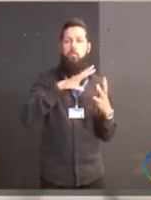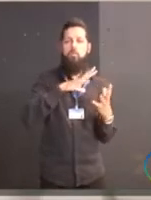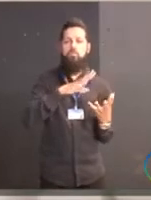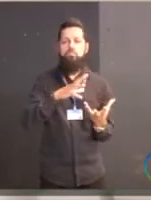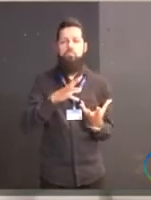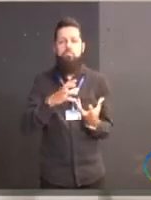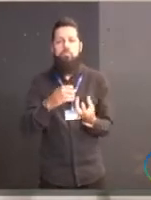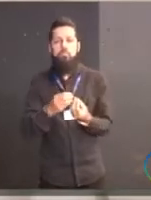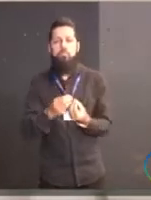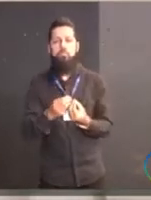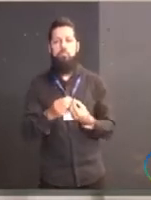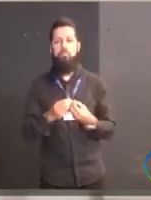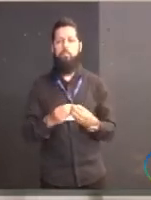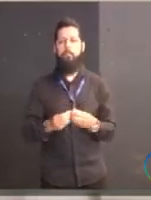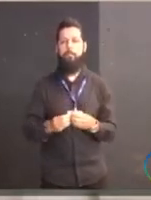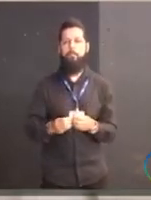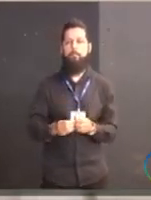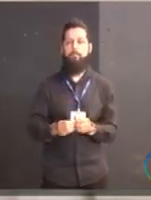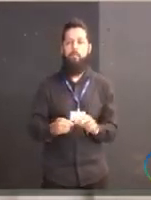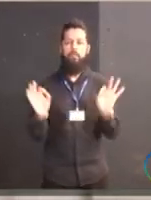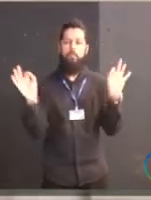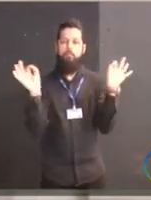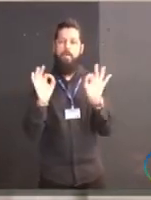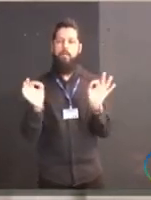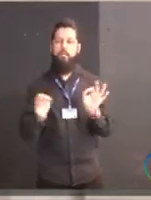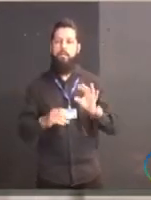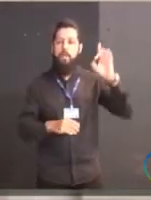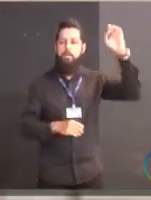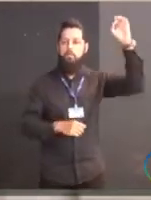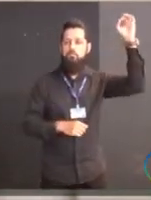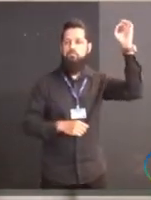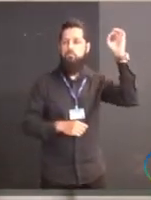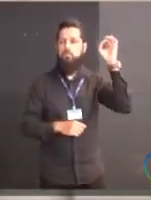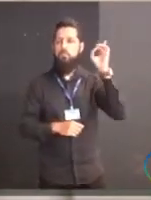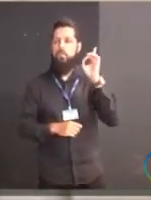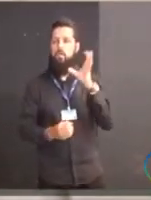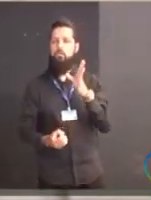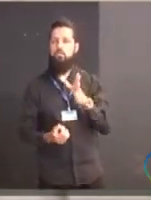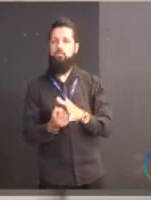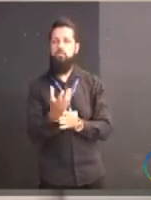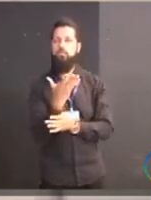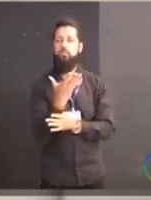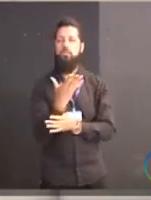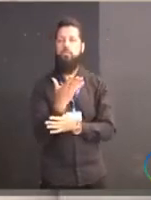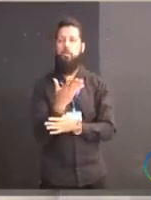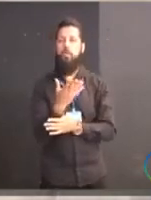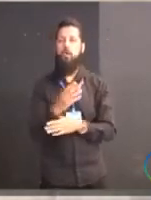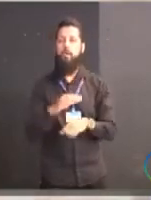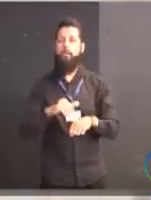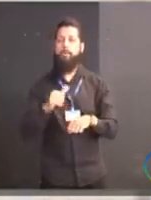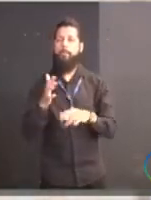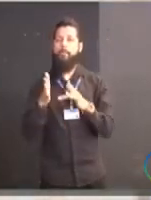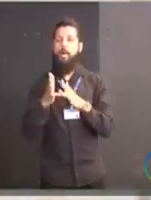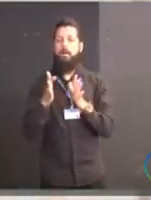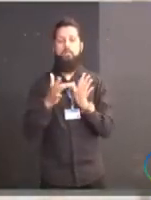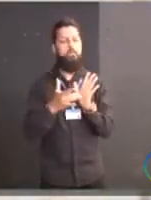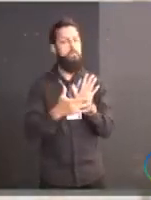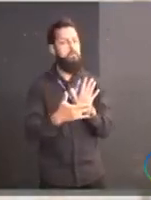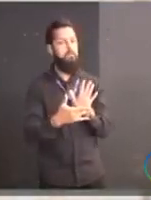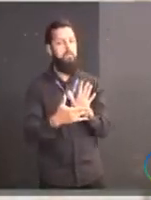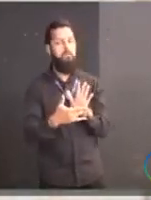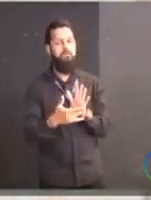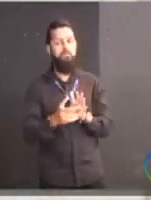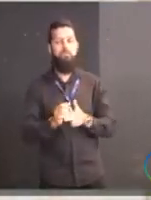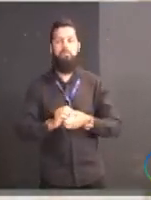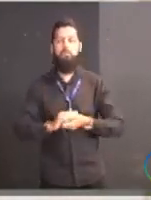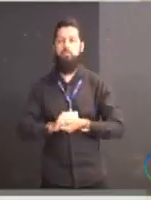nós habitamos. Mas não consideramos Jesus como Criador, com quanto respeito que lhe devemos.